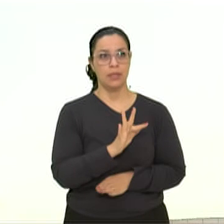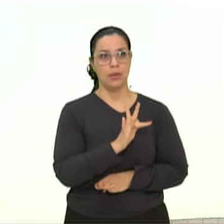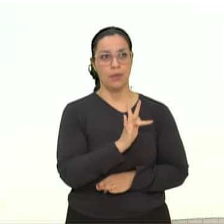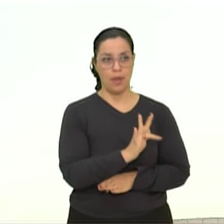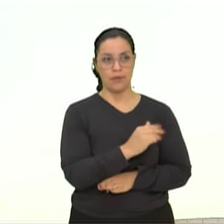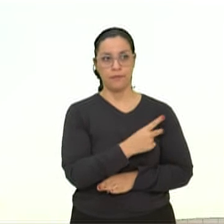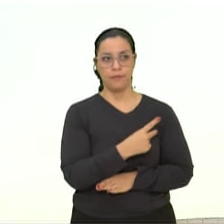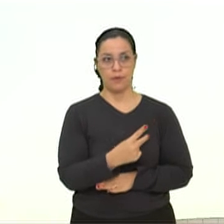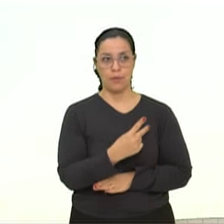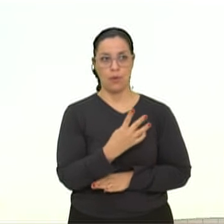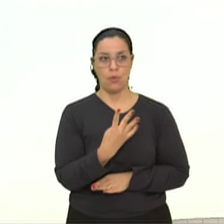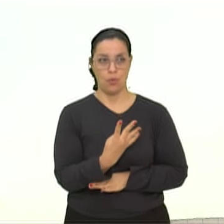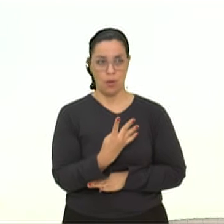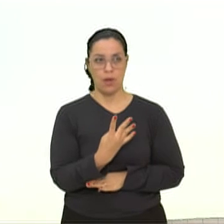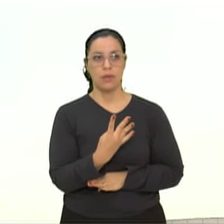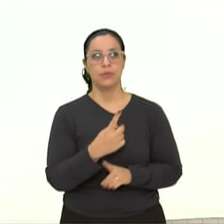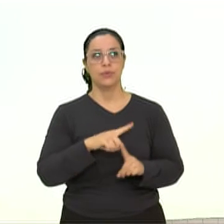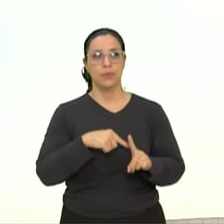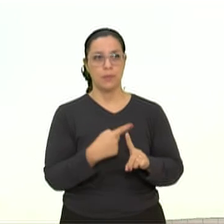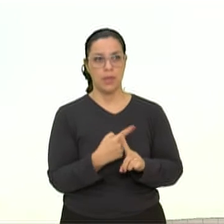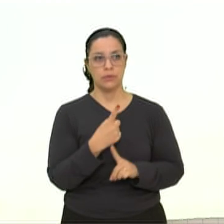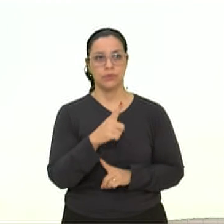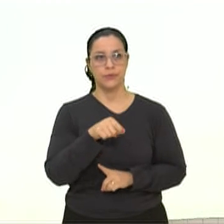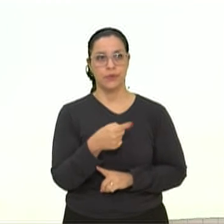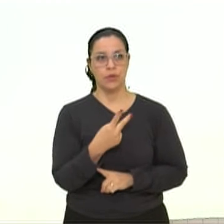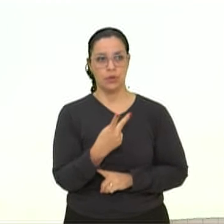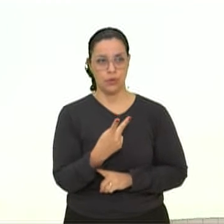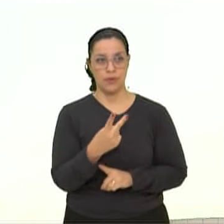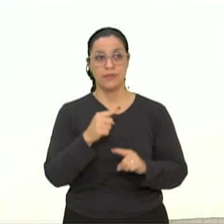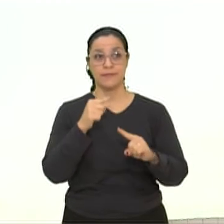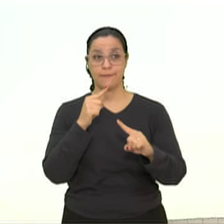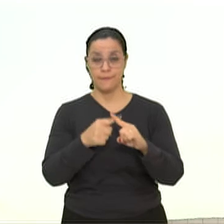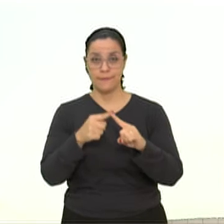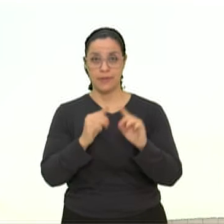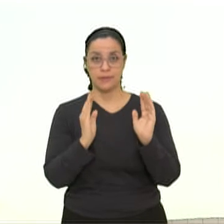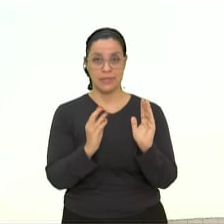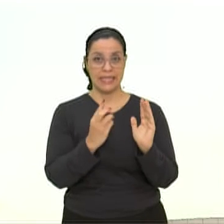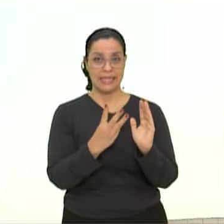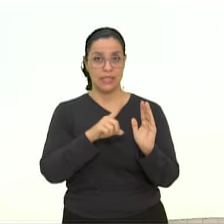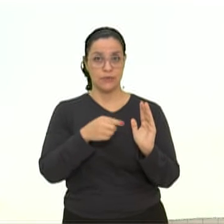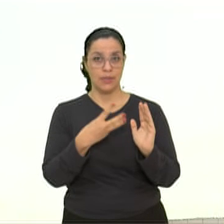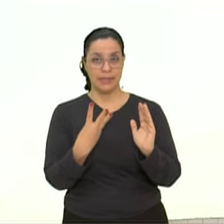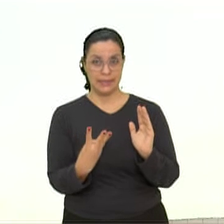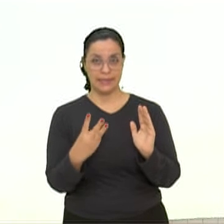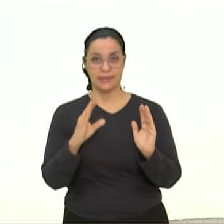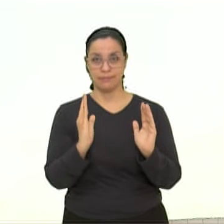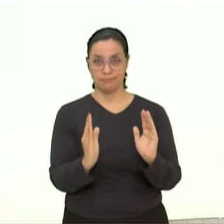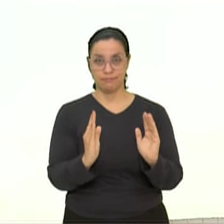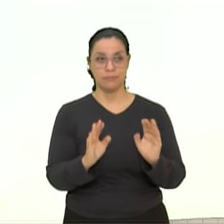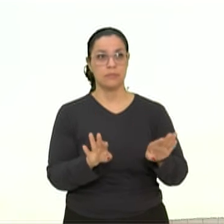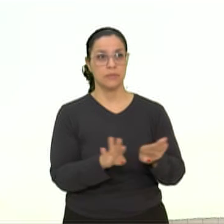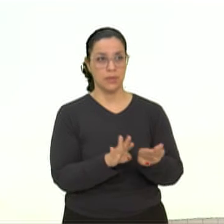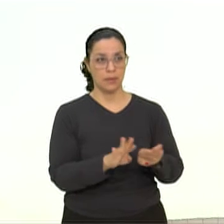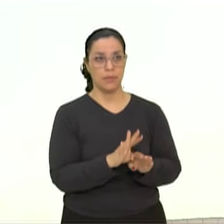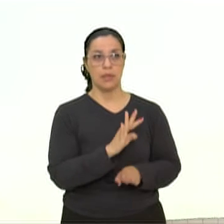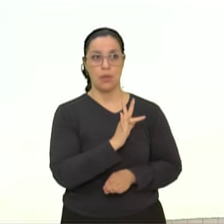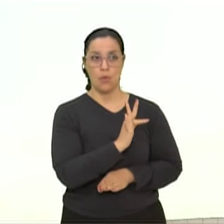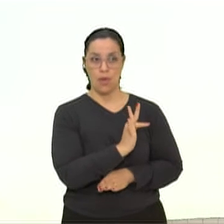na minha função, o d por 3,3. Substituindo, eu vou encontrar aqui 4 mais 1,2 multiplicado